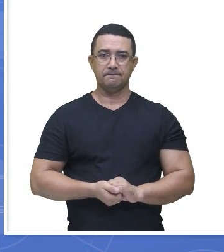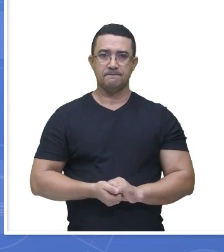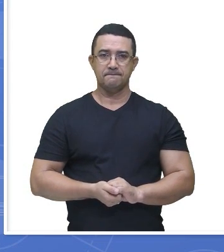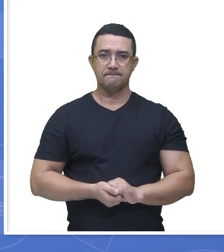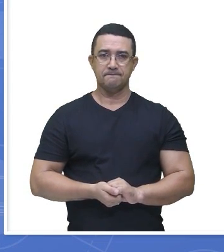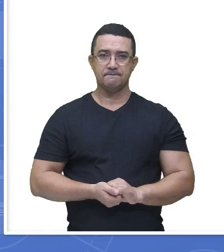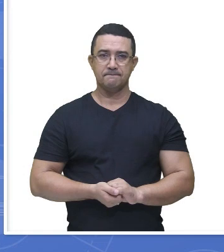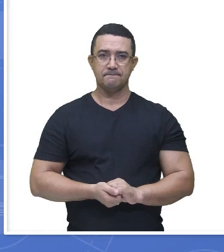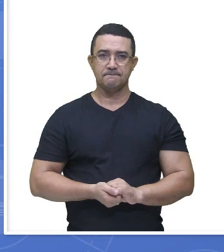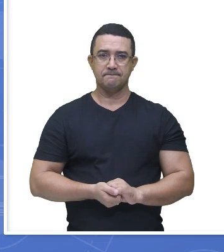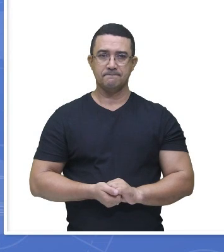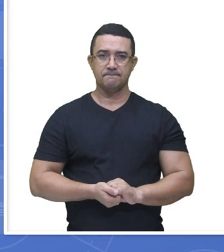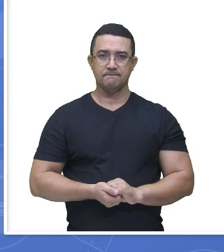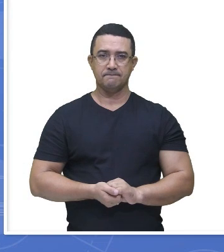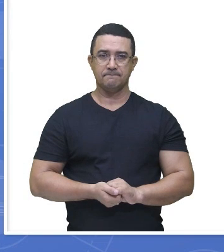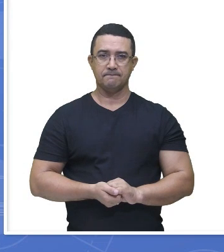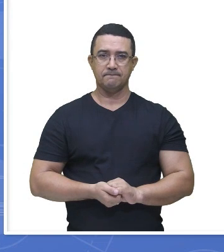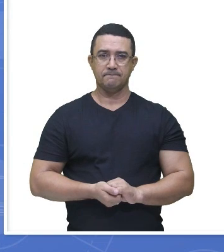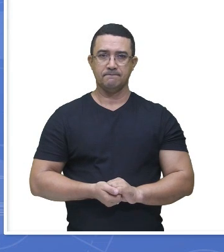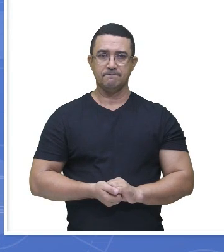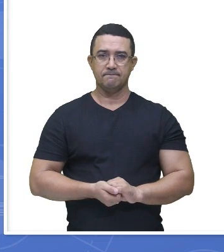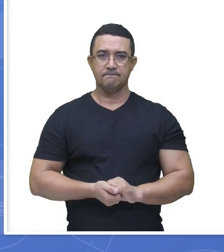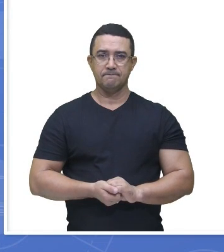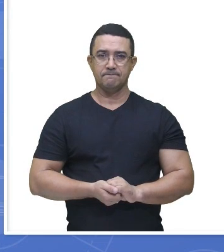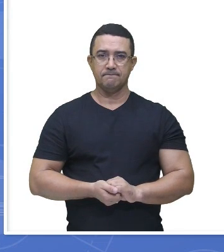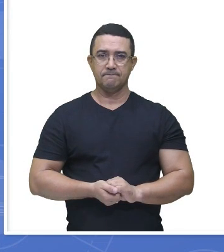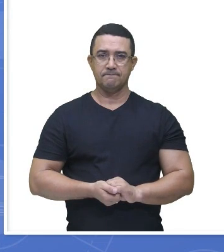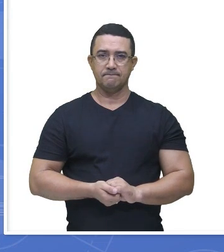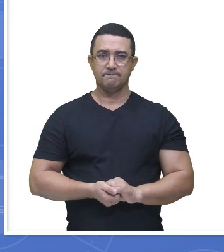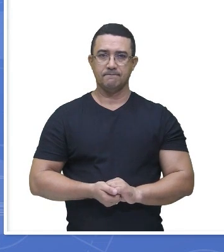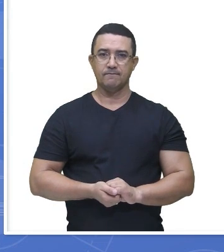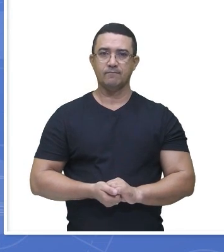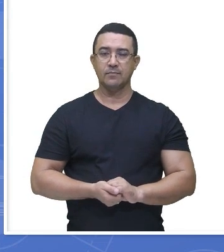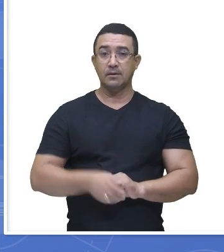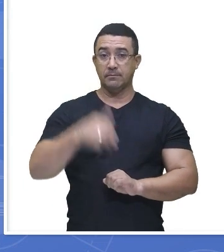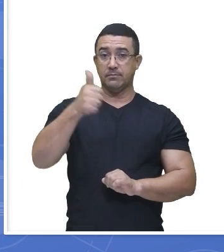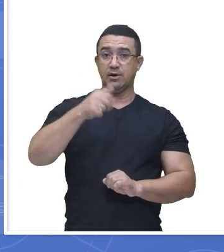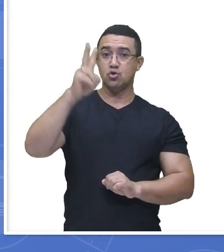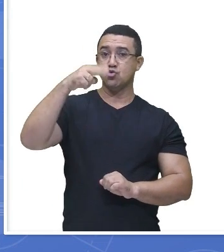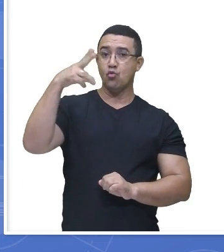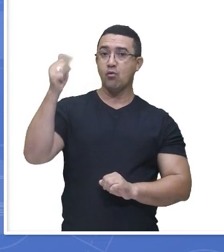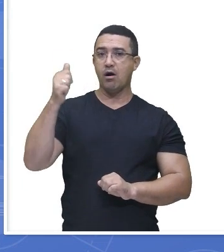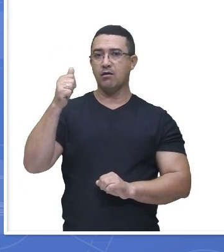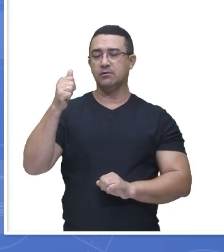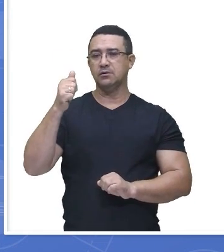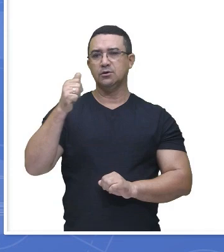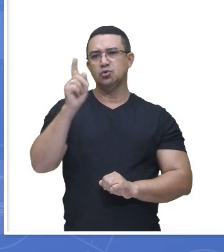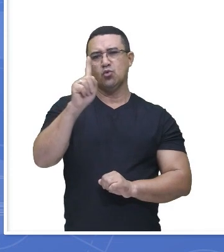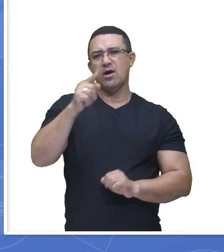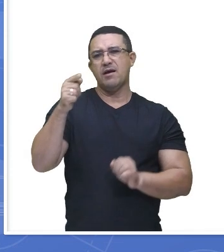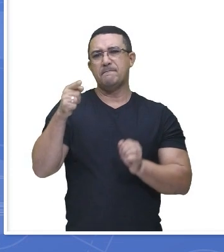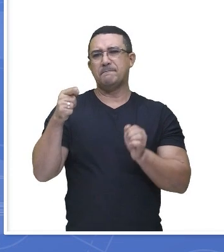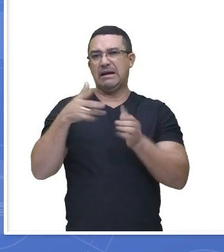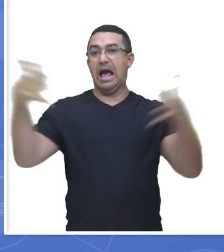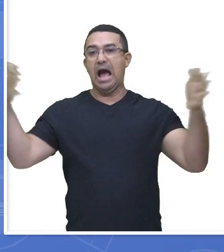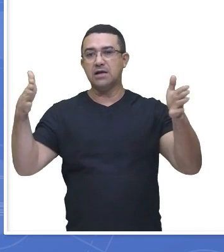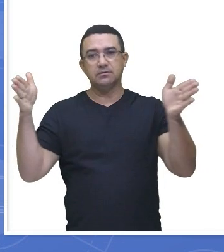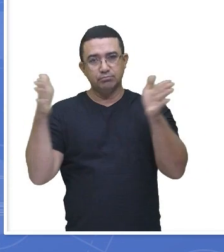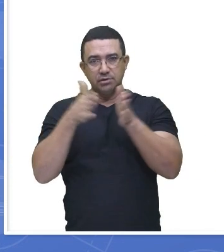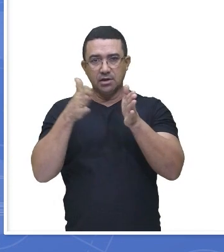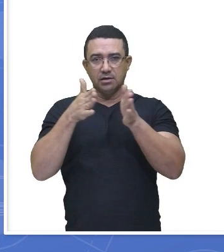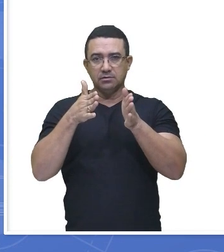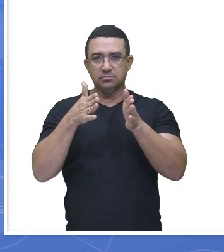temos nunca muy extenso, curto. O que não é tão grande? O que é curto? Moraleja